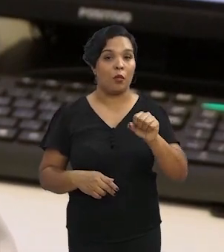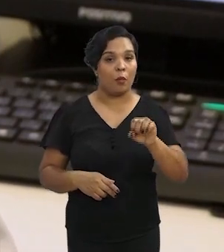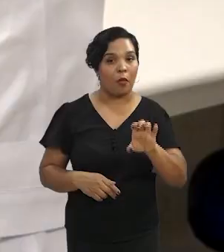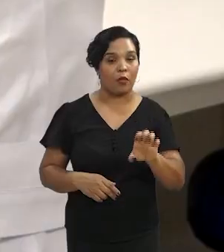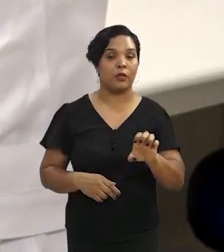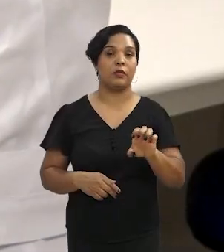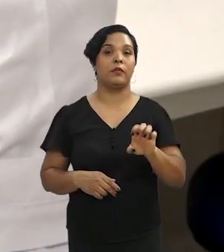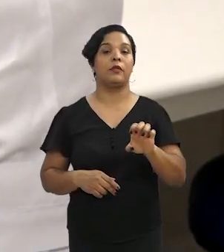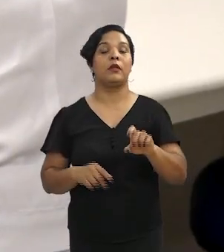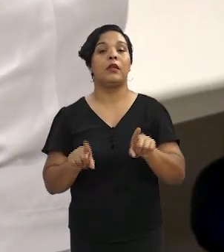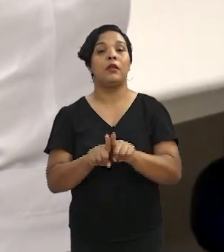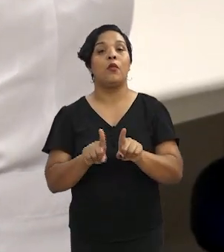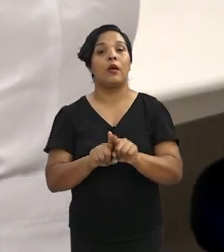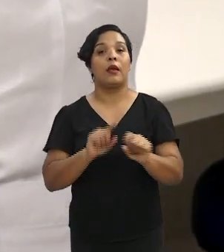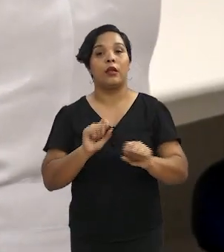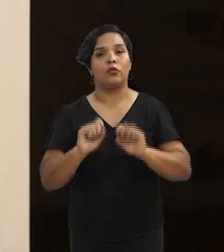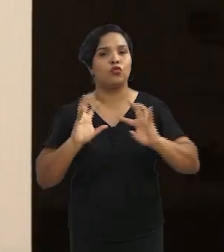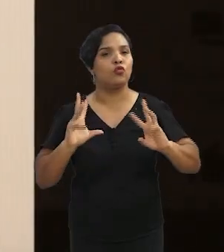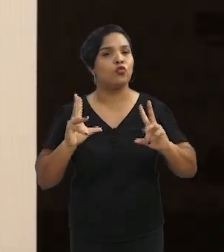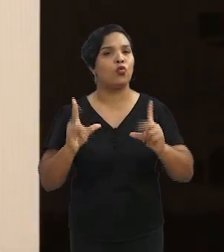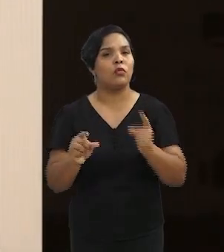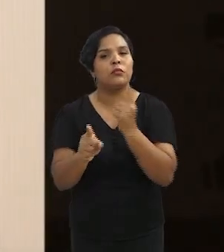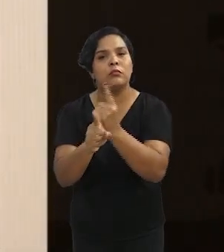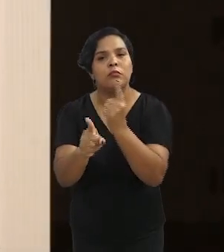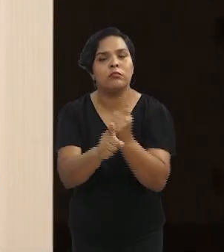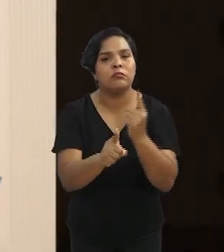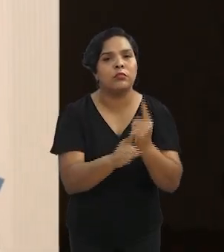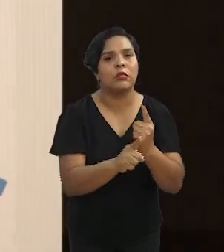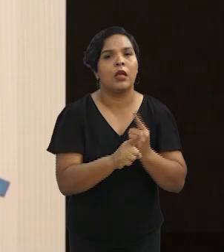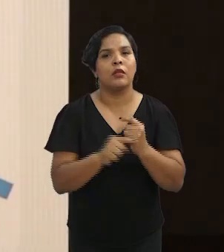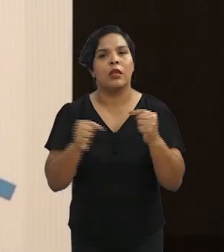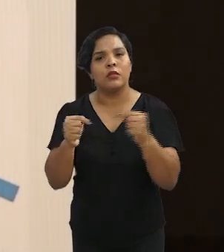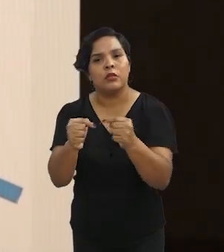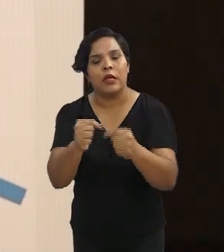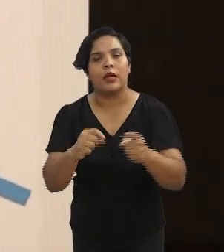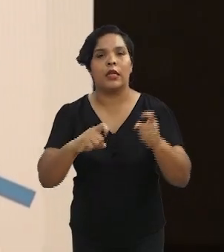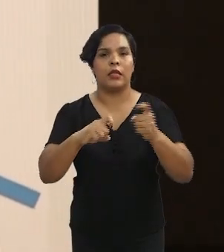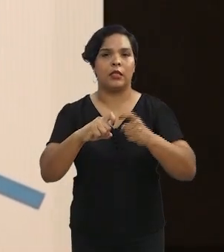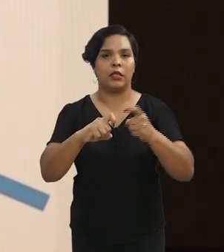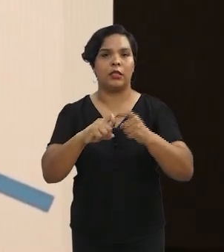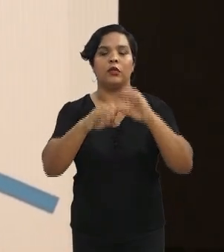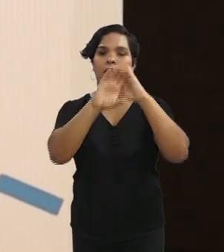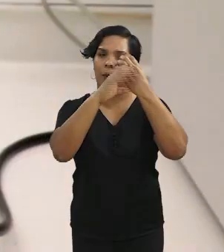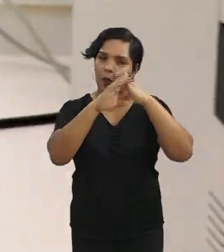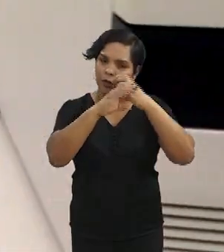de conceito. Esses achados são todos achados de associação clínico-laboratoriais.